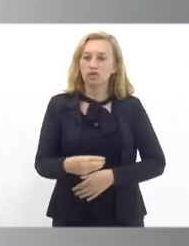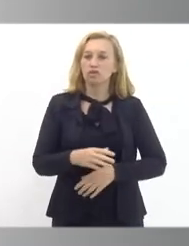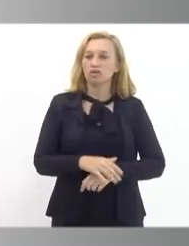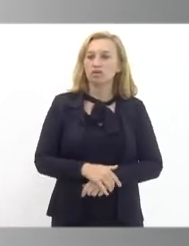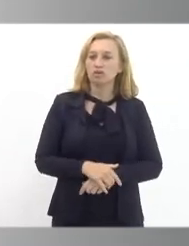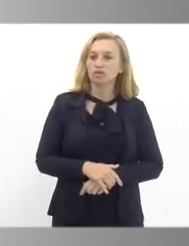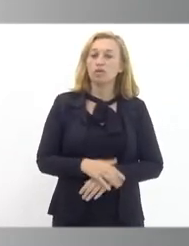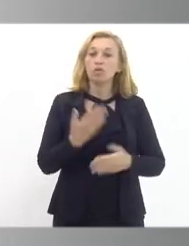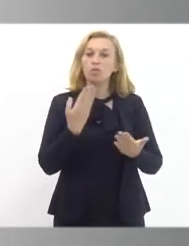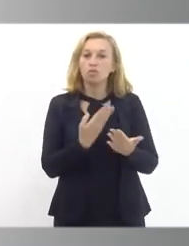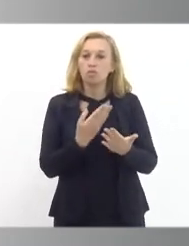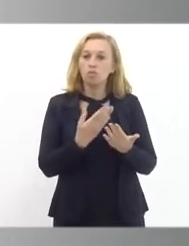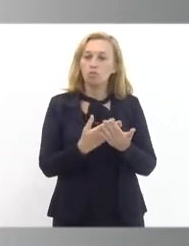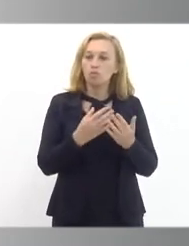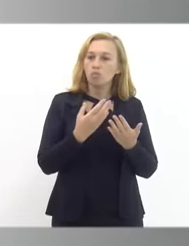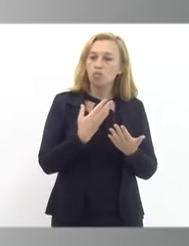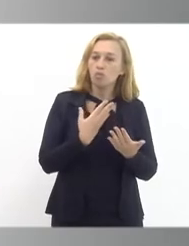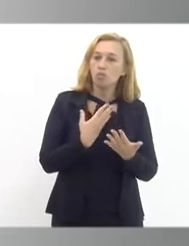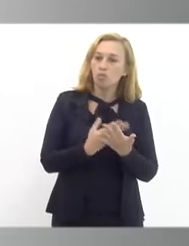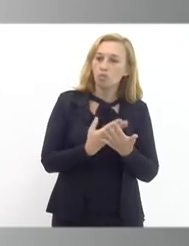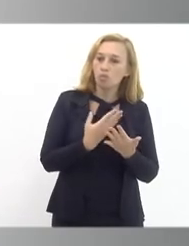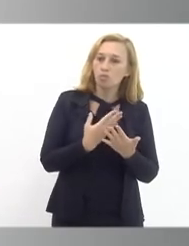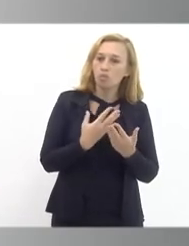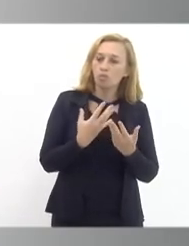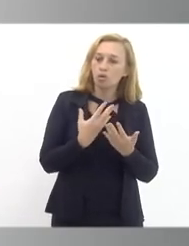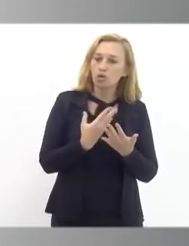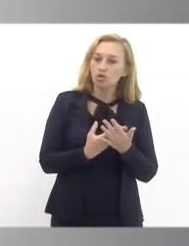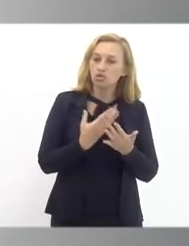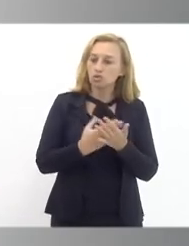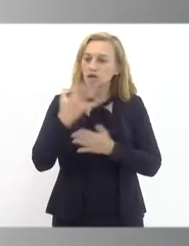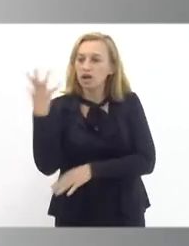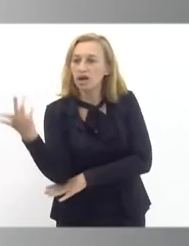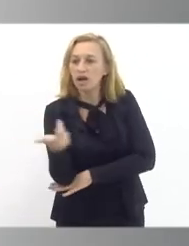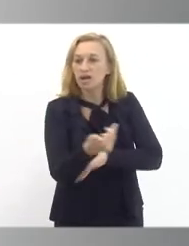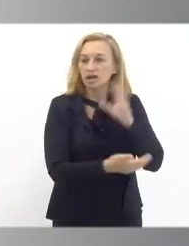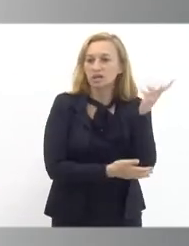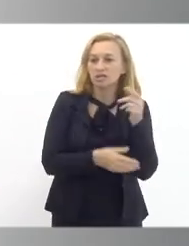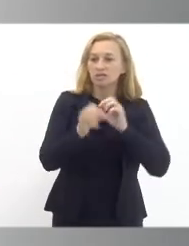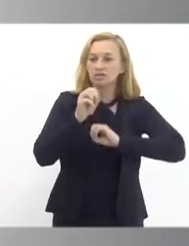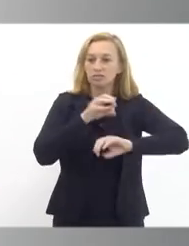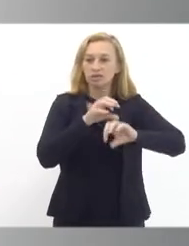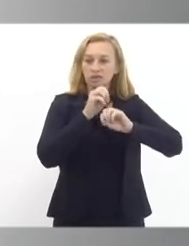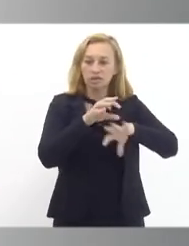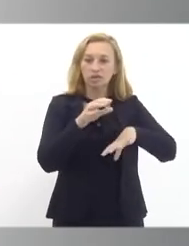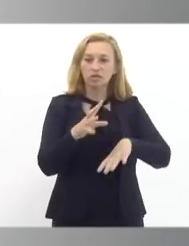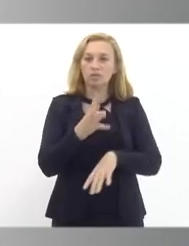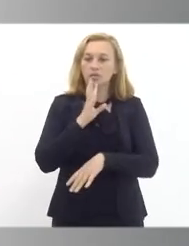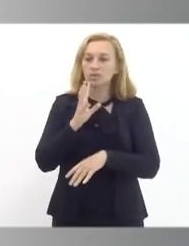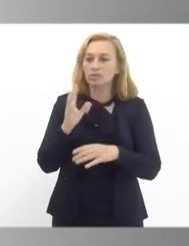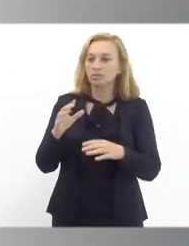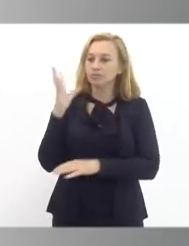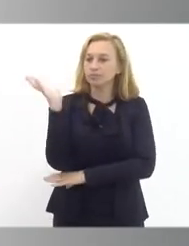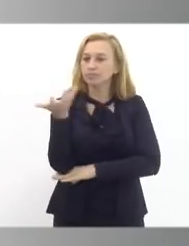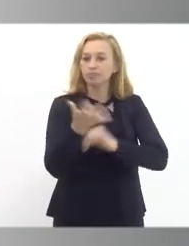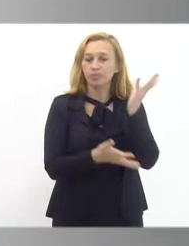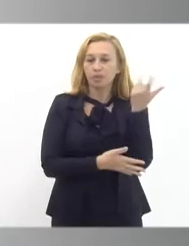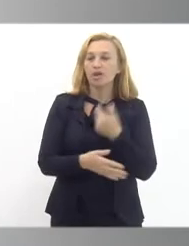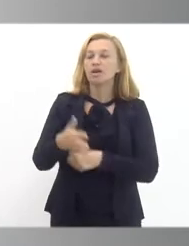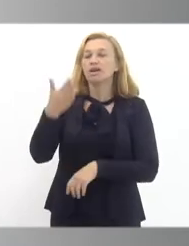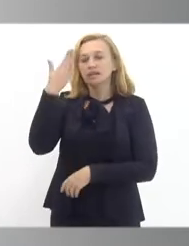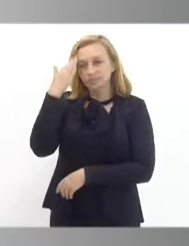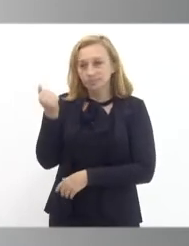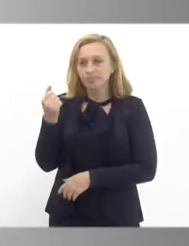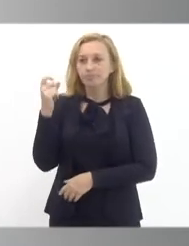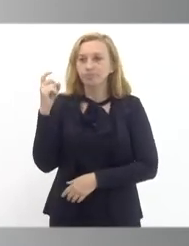fazer uma aula de educação ambiental, curtir a natureza. Eu sei perfeitamente qual é a dificuldade que o município tem uma ausência